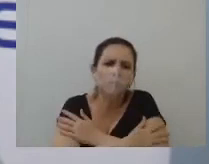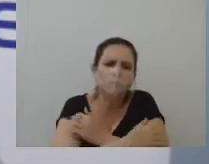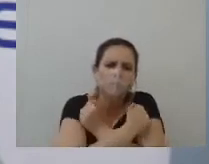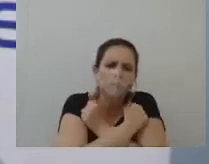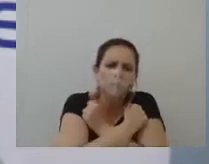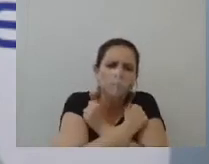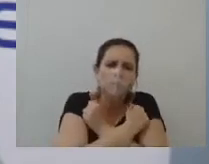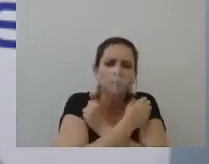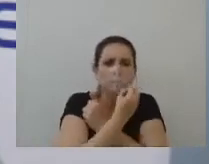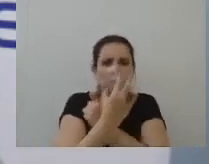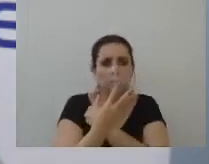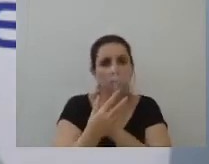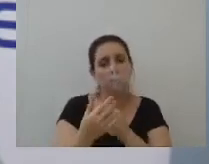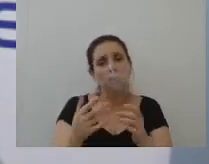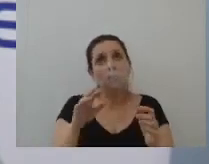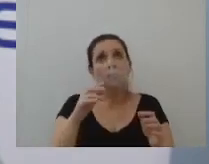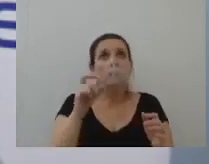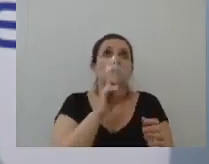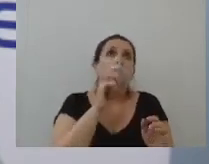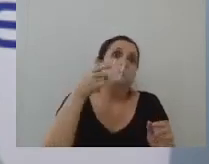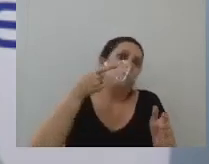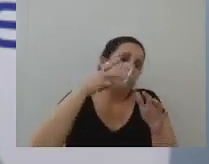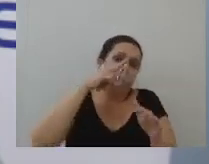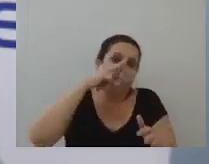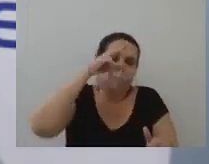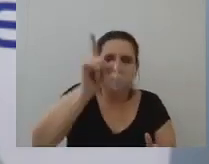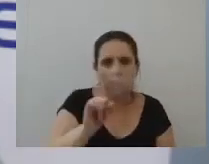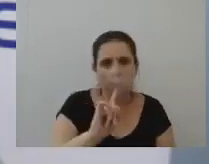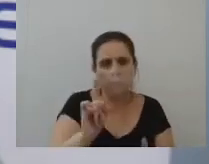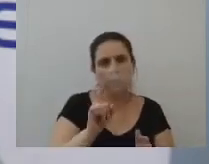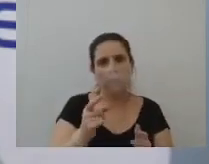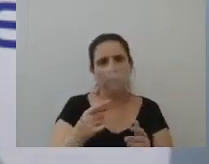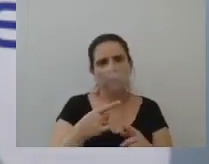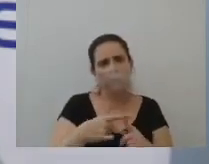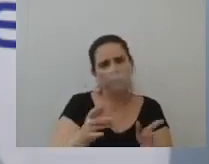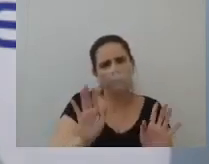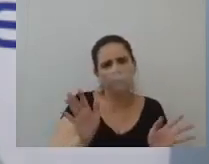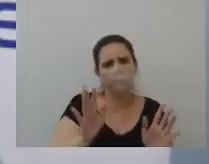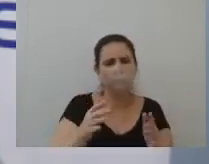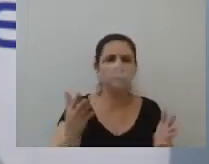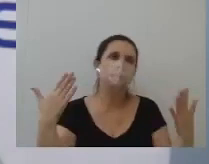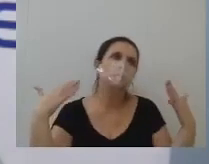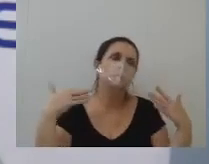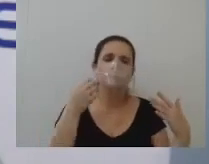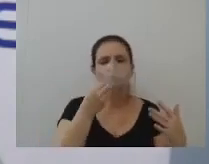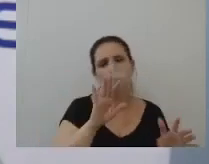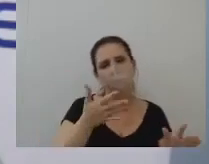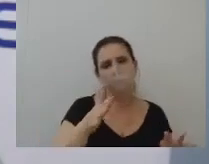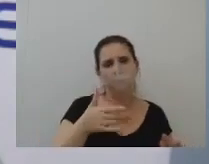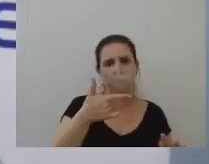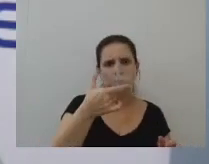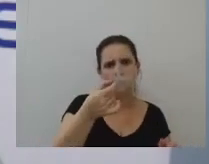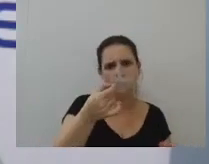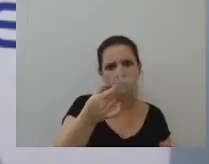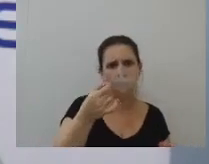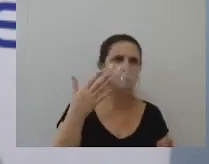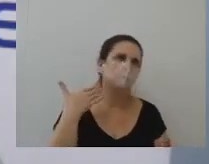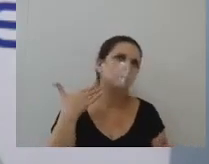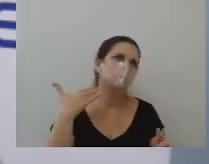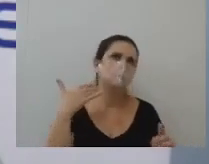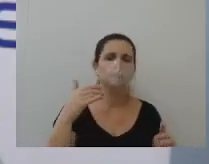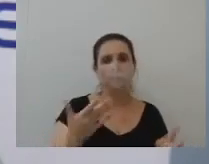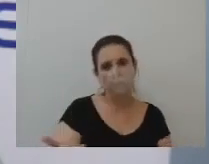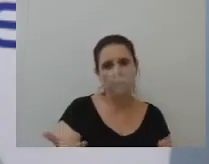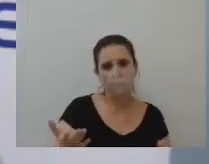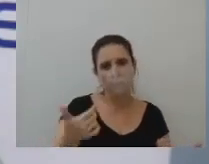Pernambuco o inverno não chega a esfriar tanto, mas você pegou lá uma temperatura agradável de uns 20 graus, 18